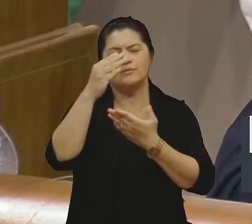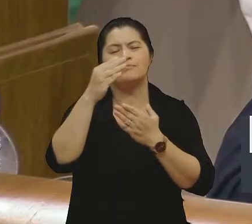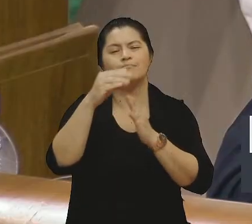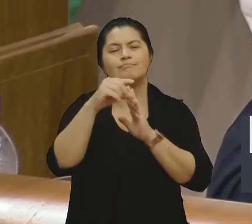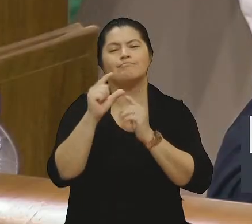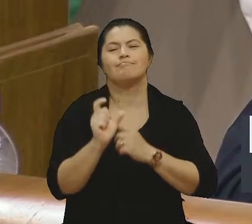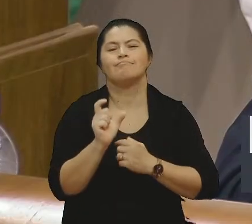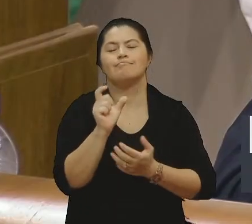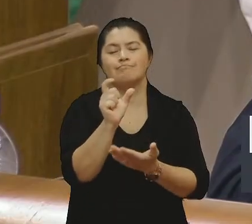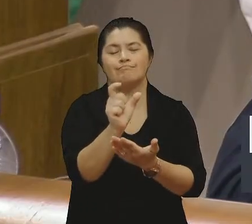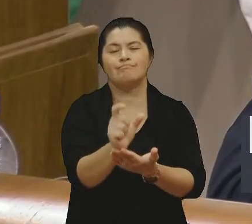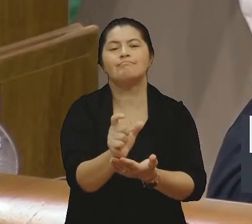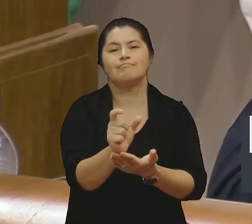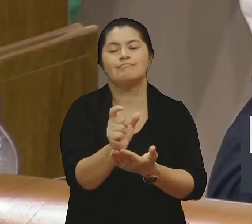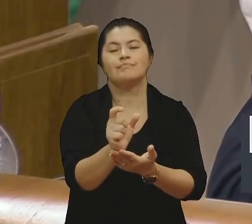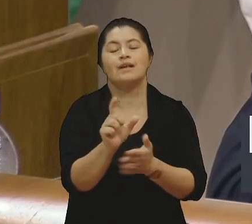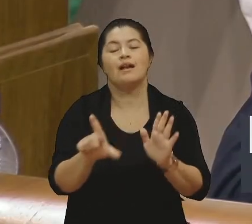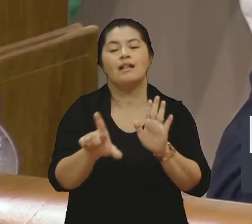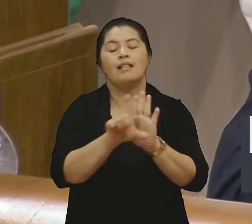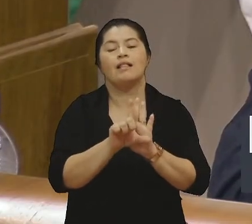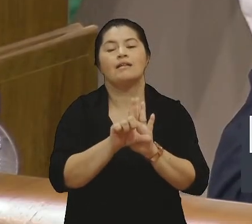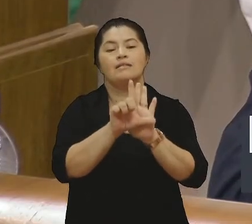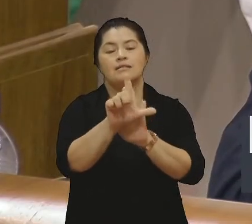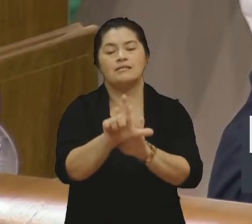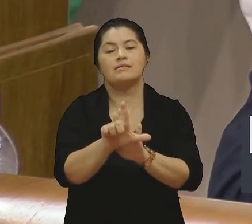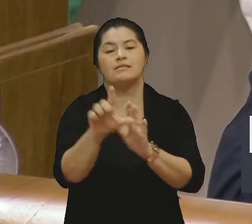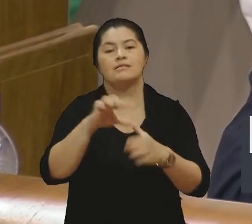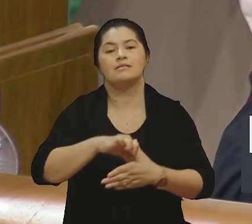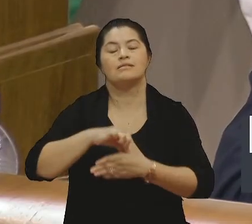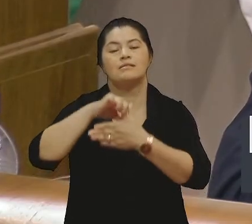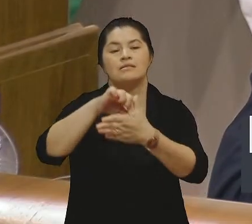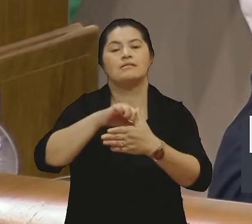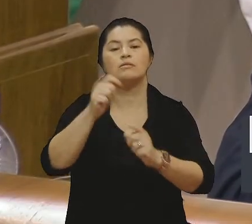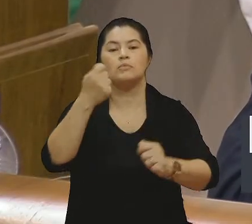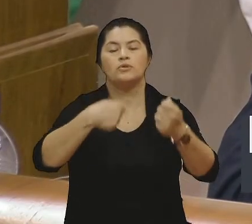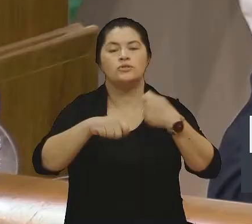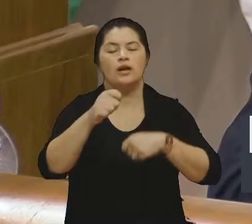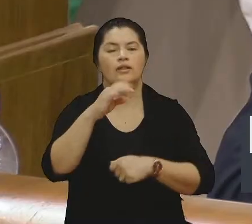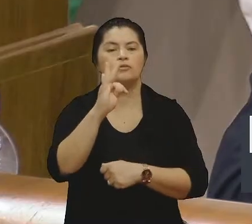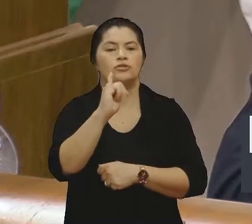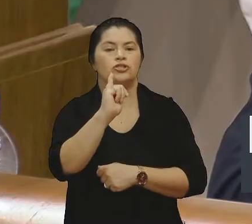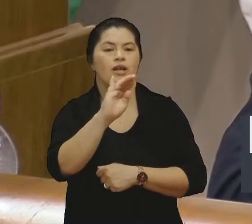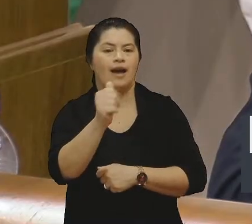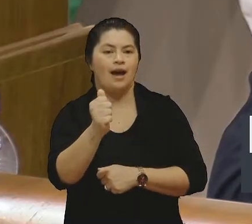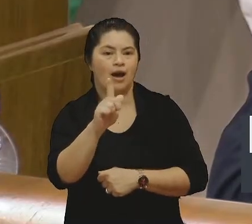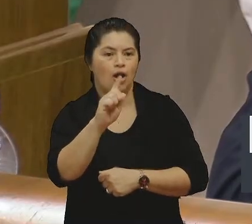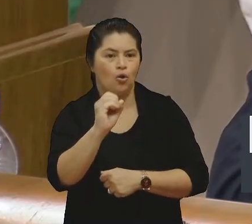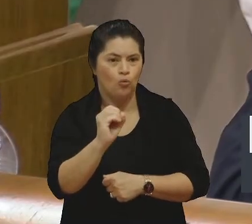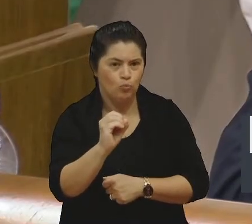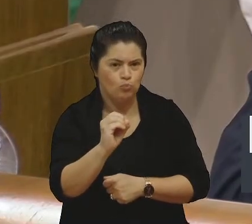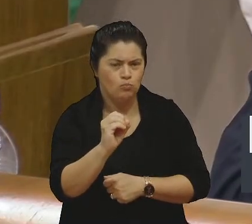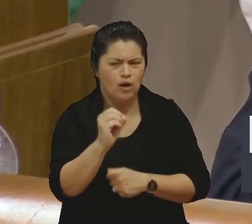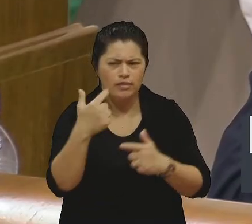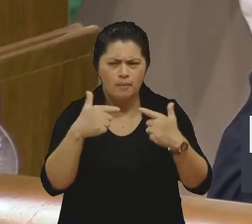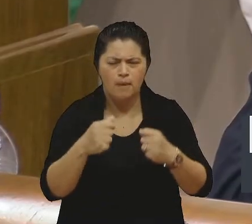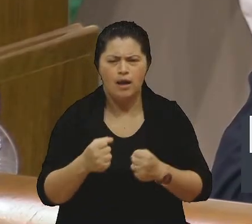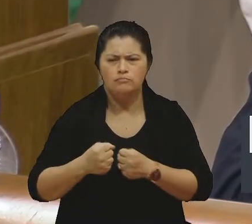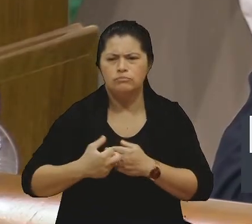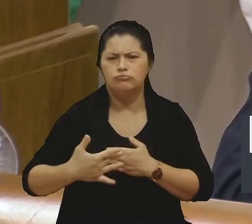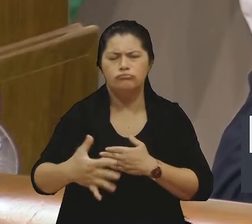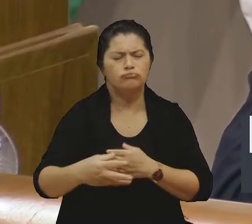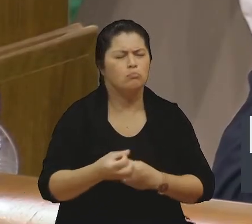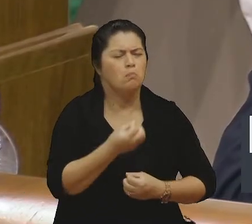aí nesse projeto. Obrigado, Tiago. Trabalho muito bem feito frente à